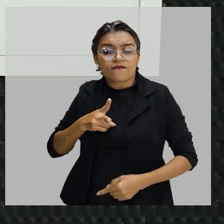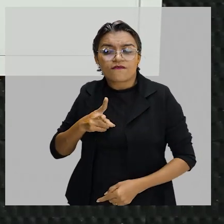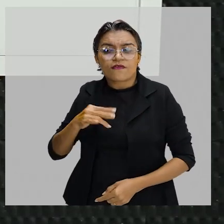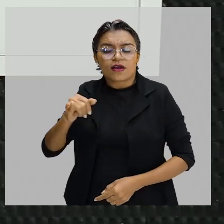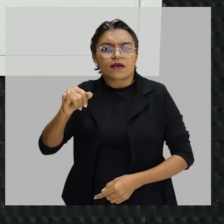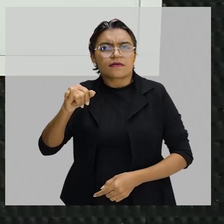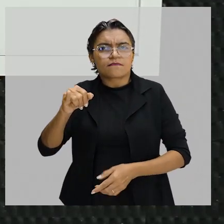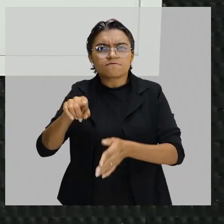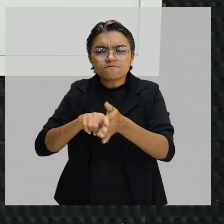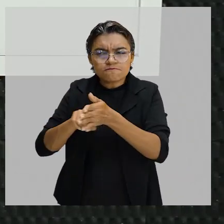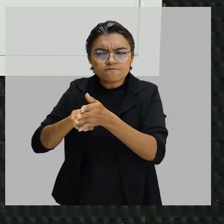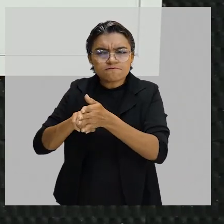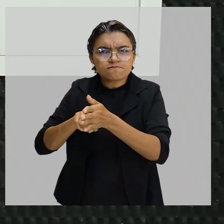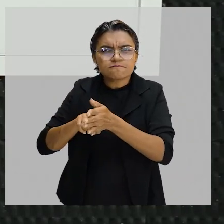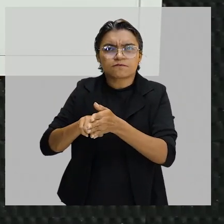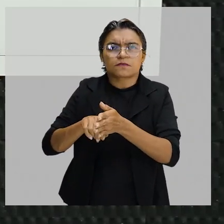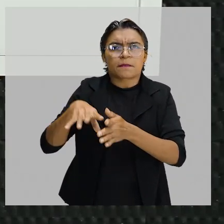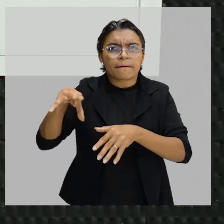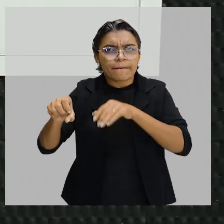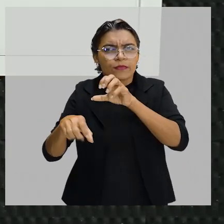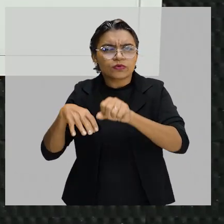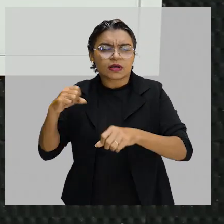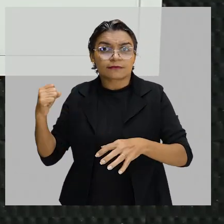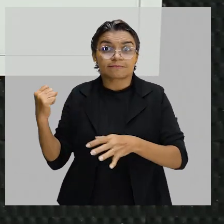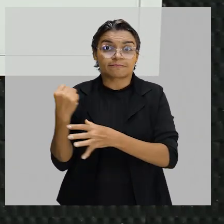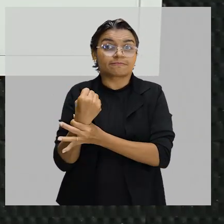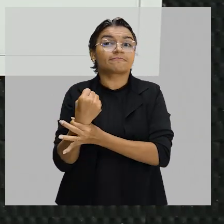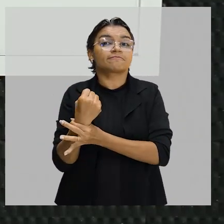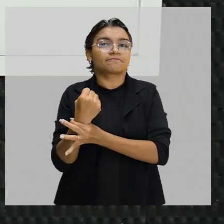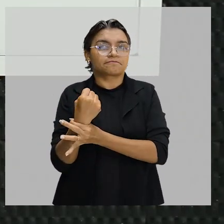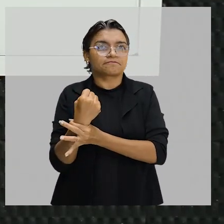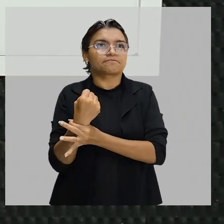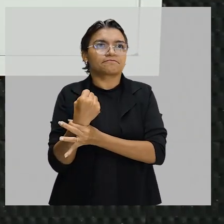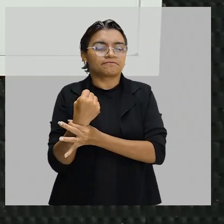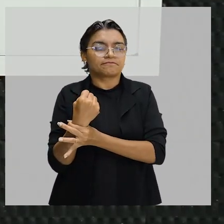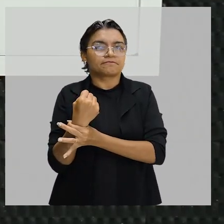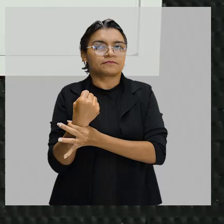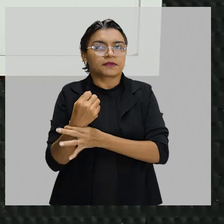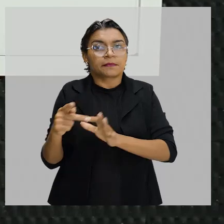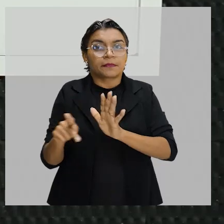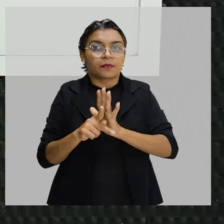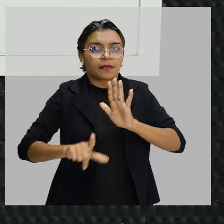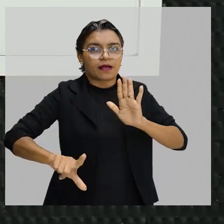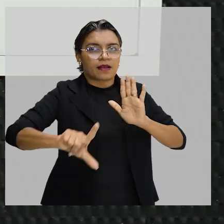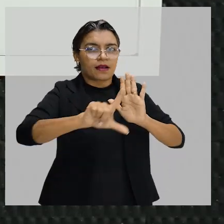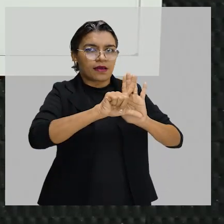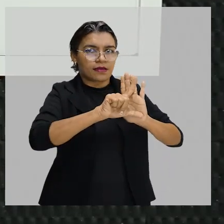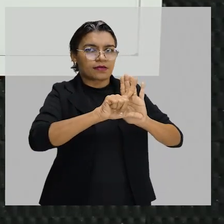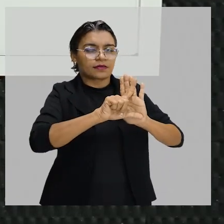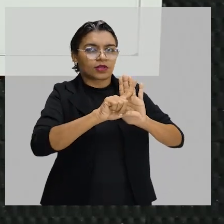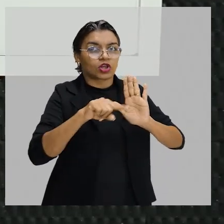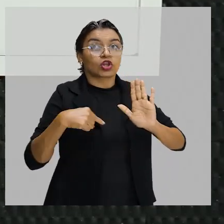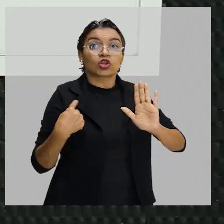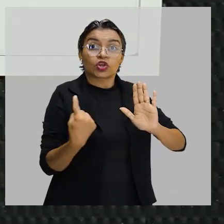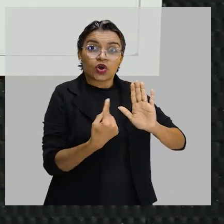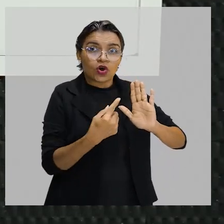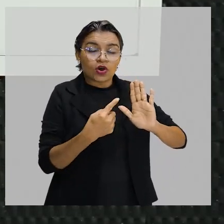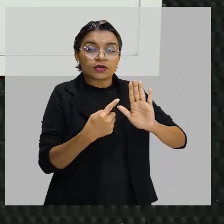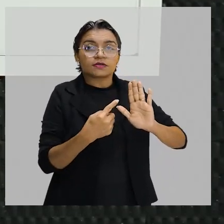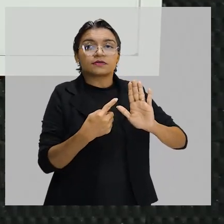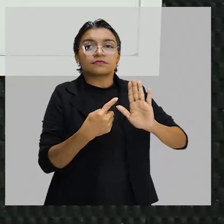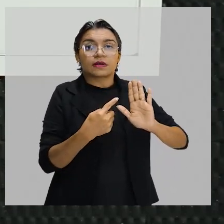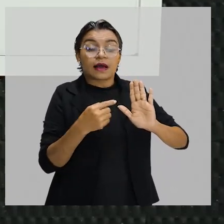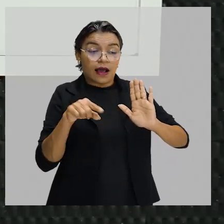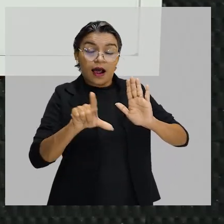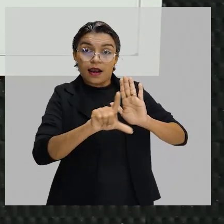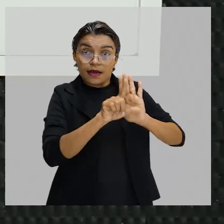buscar, ok? Estas garantias da lei de que nós podemos participar.